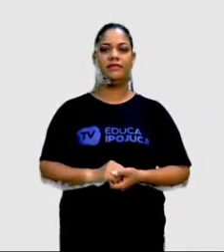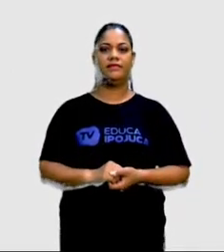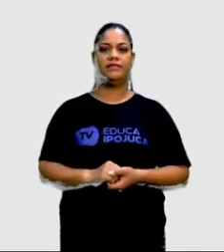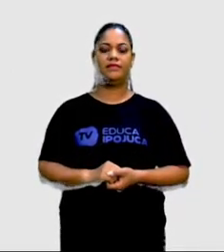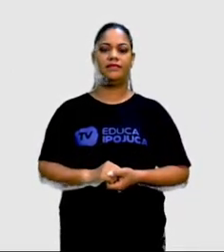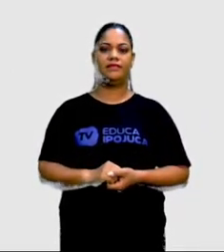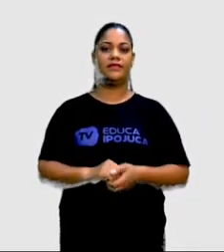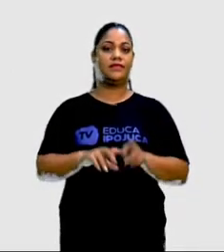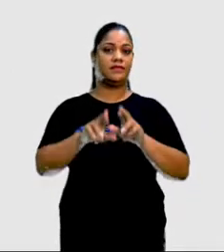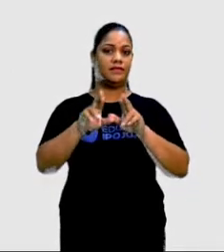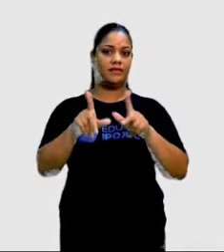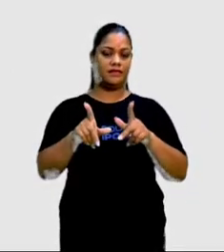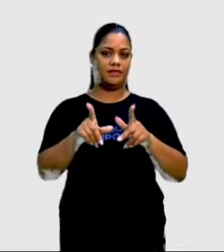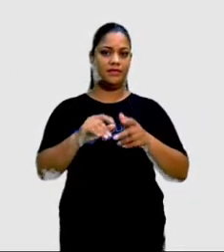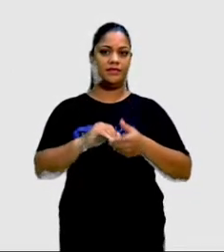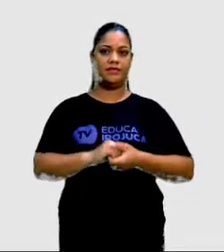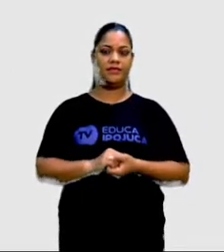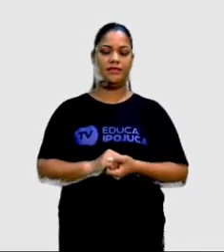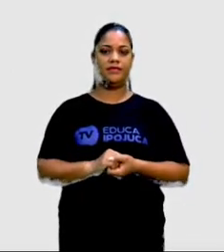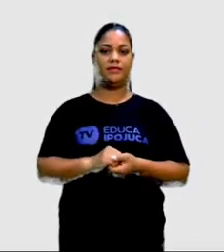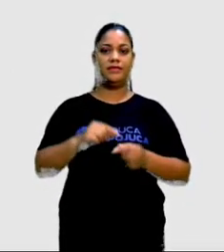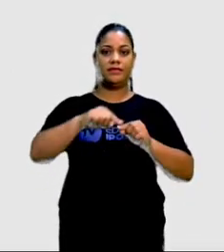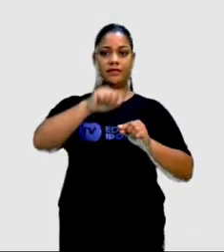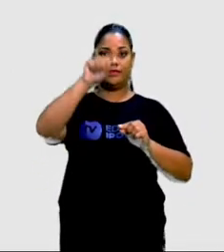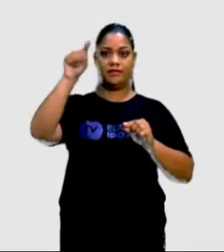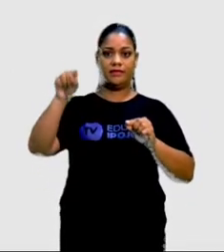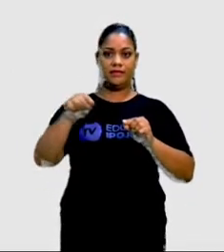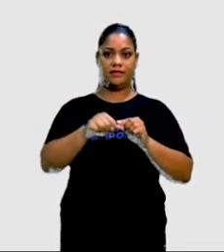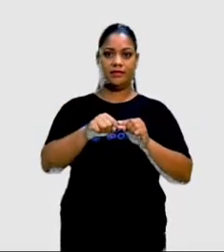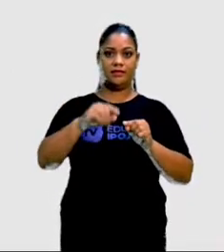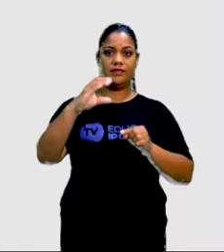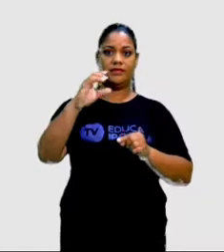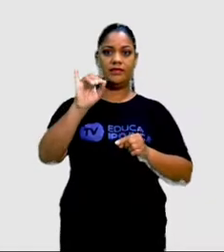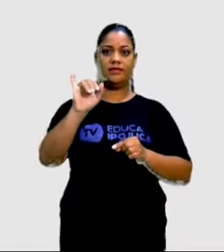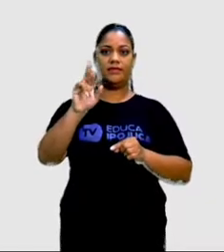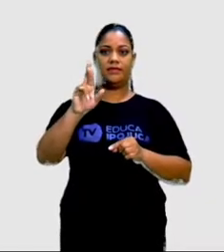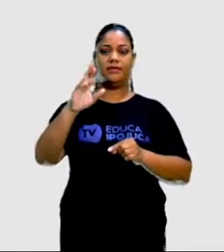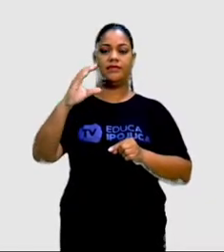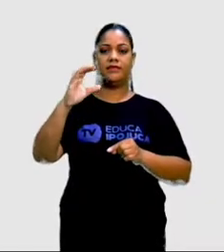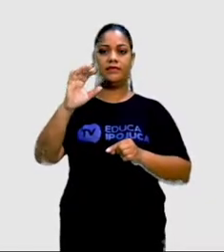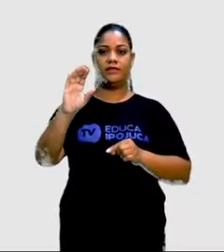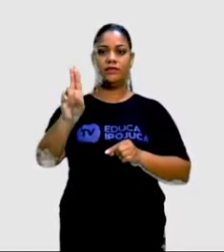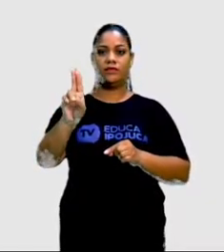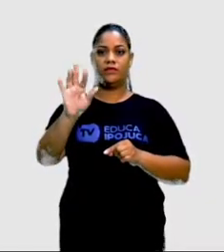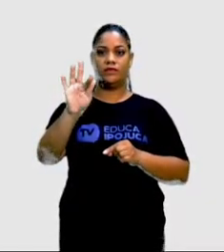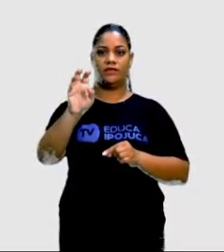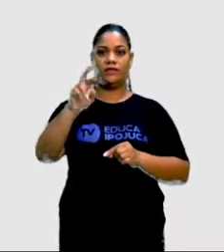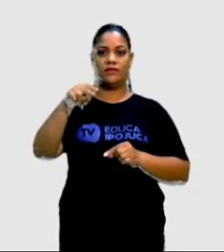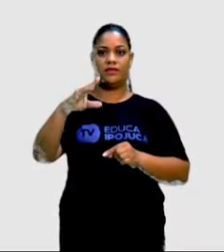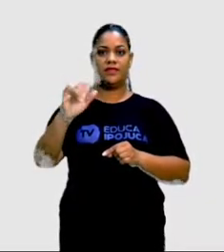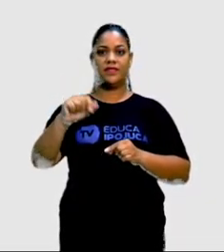A diferença entre a circunferência e o círculo é que a circunferência é a linha que contorna o círculo.